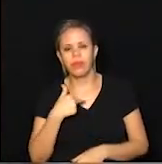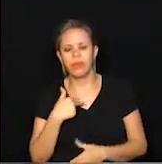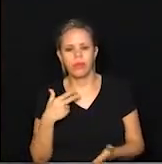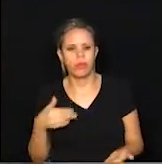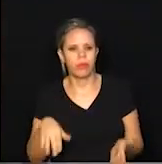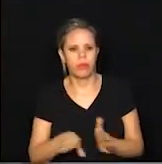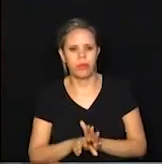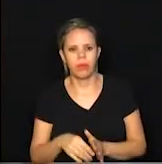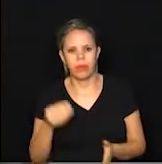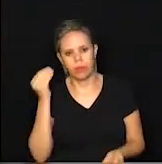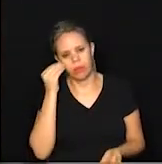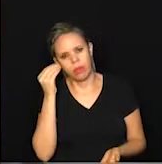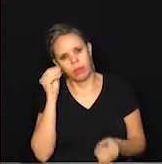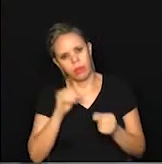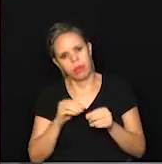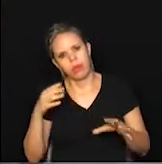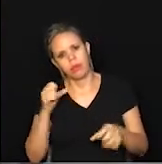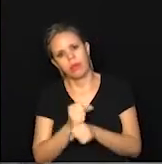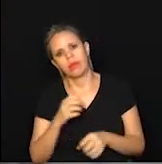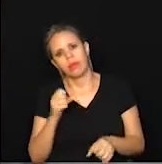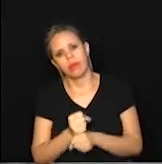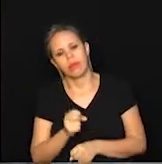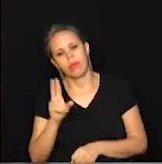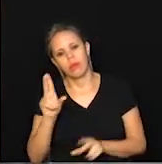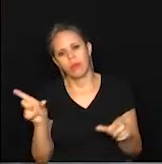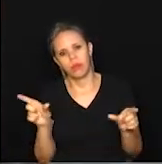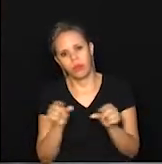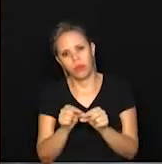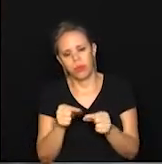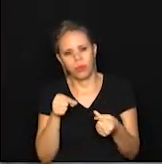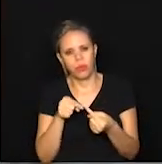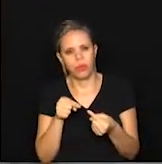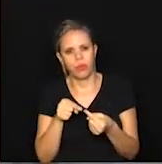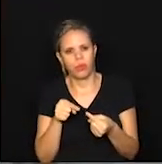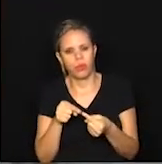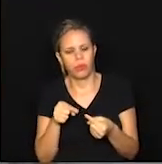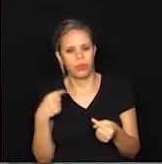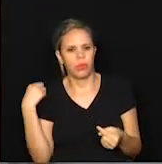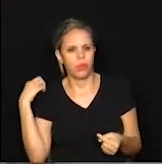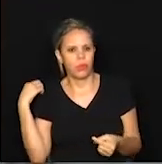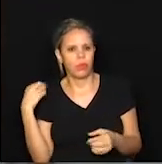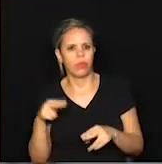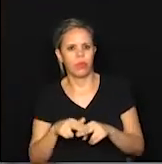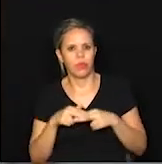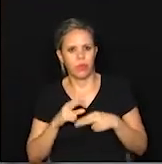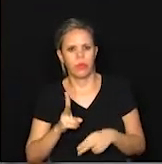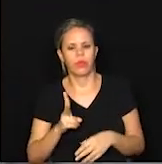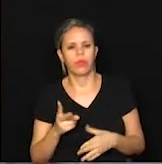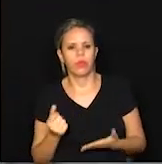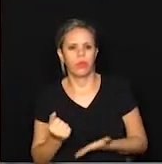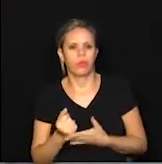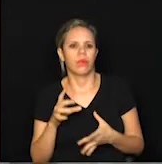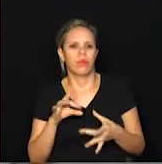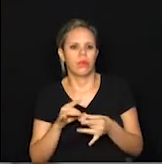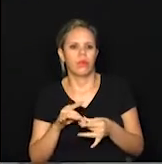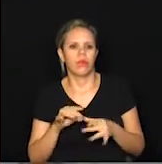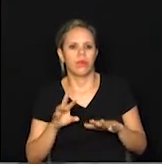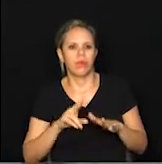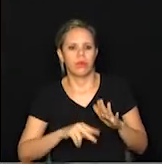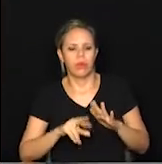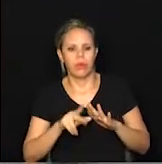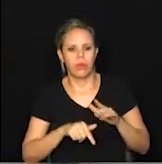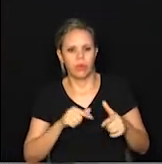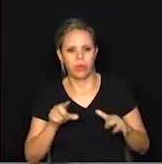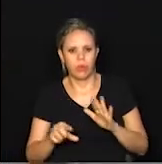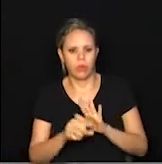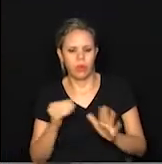A gente tenta fazer cálculo e nunca zera, nunca bate a conta. Por isso a gente tem que sempre pautar na parcerias, em